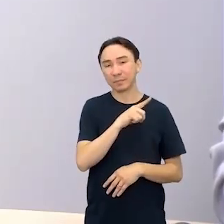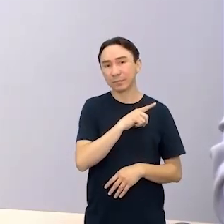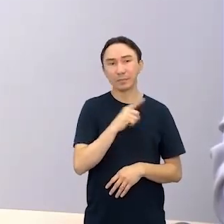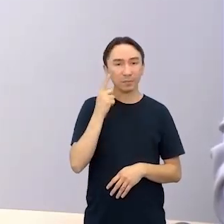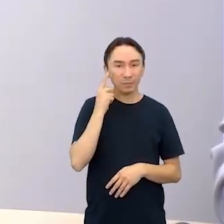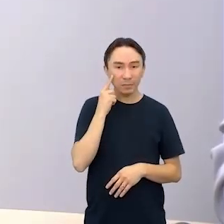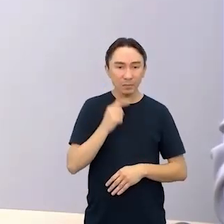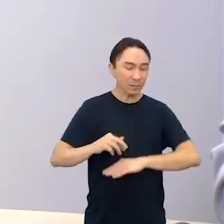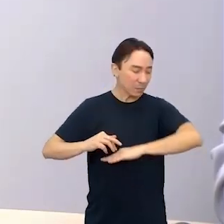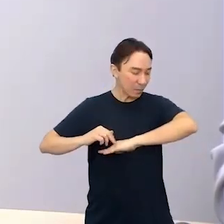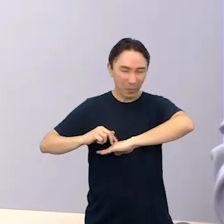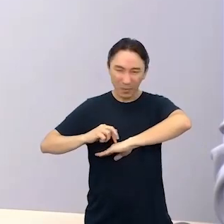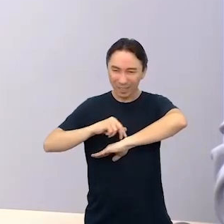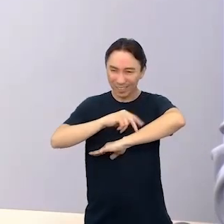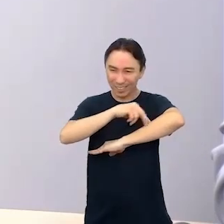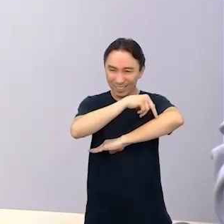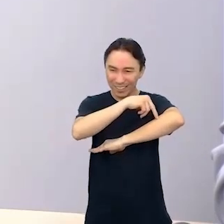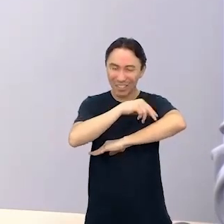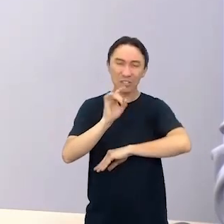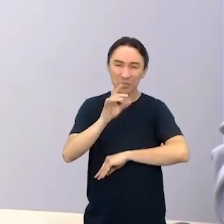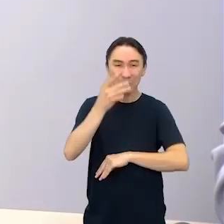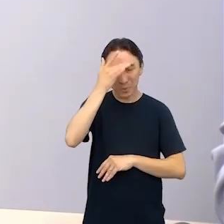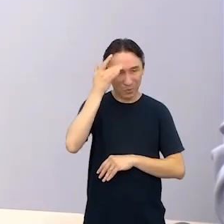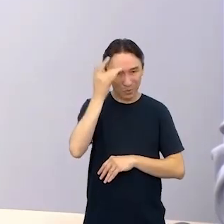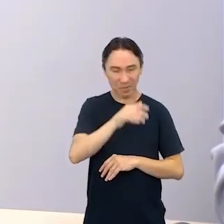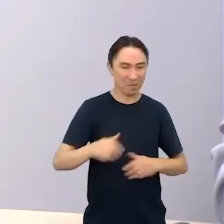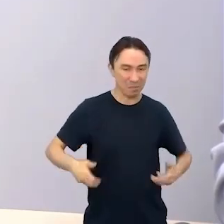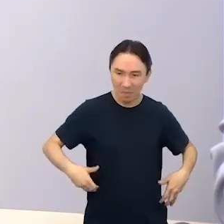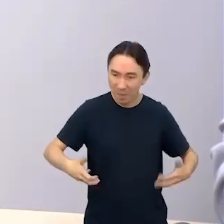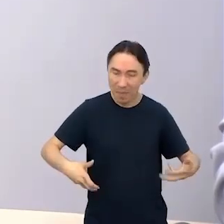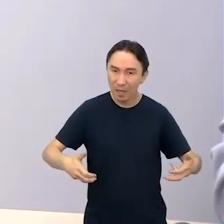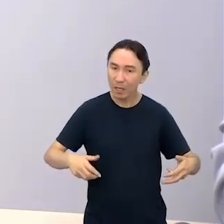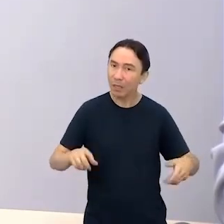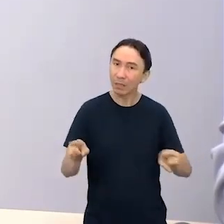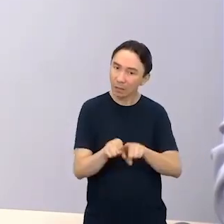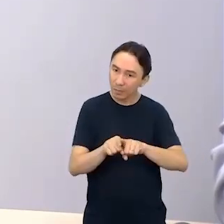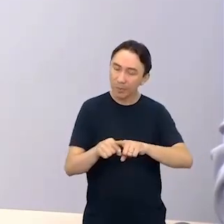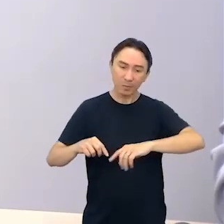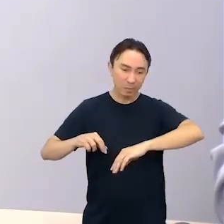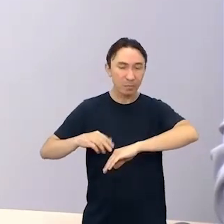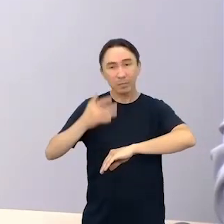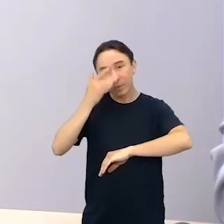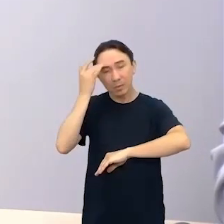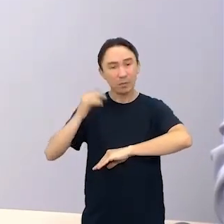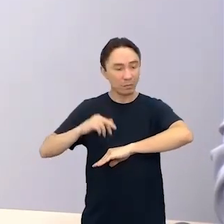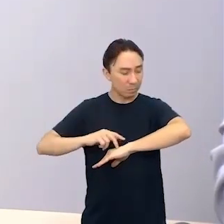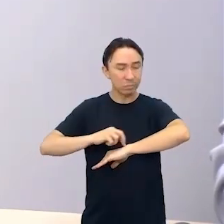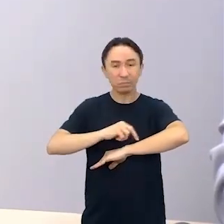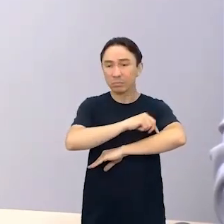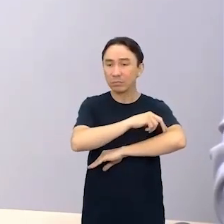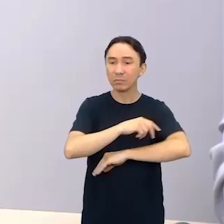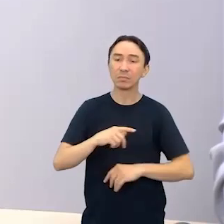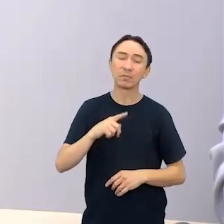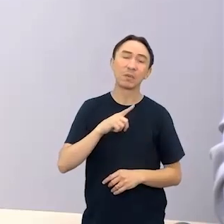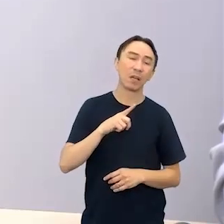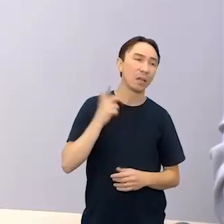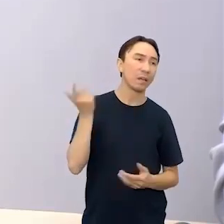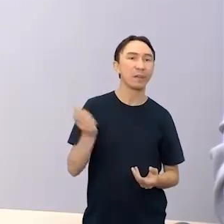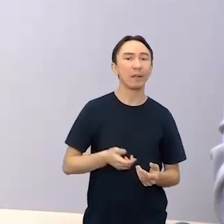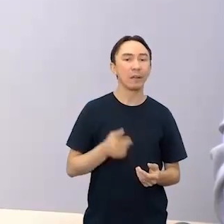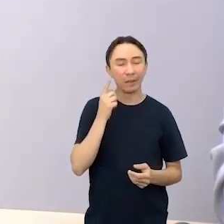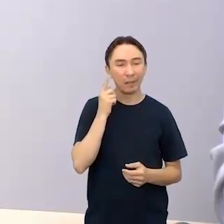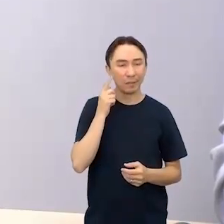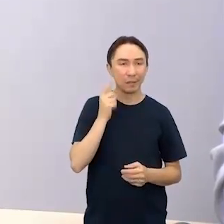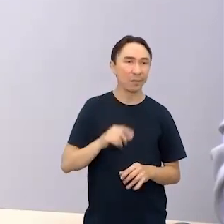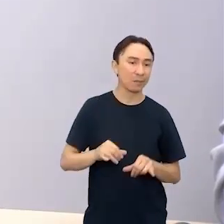só privilegiando o acesso de pessoas com cadeira de rodas, você está privilegiando também o acesso de uma pessoa que utiliza um carrinho de bebê para adentrar